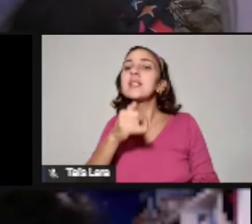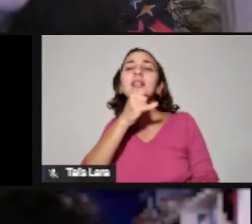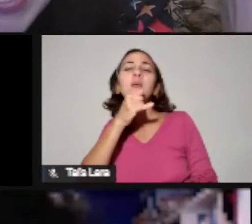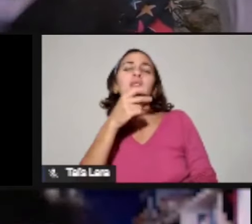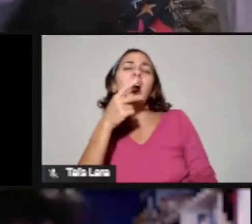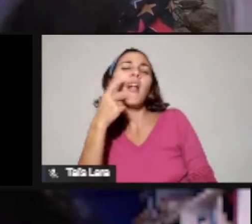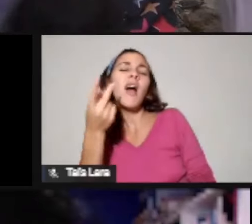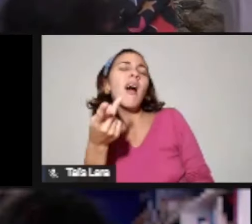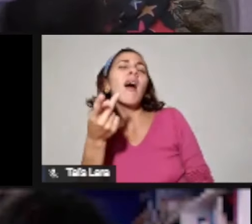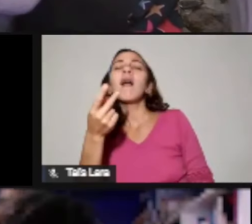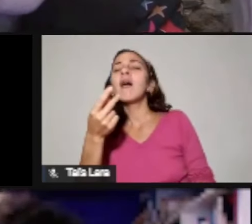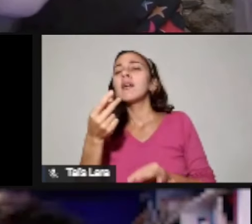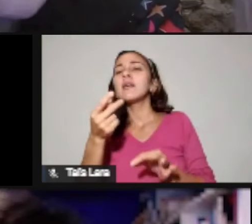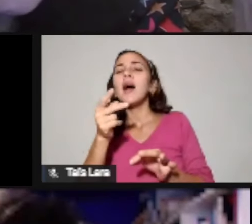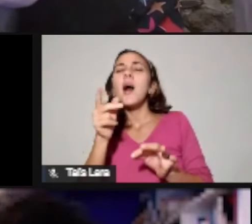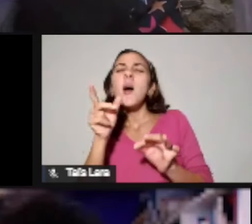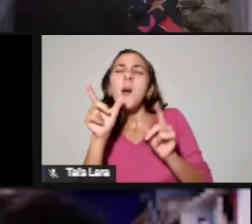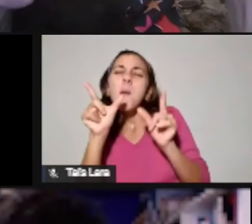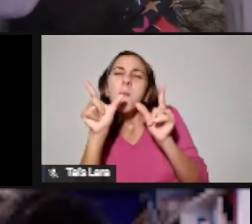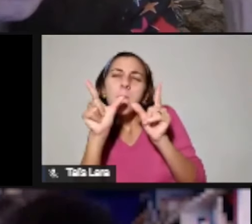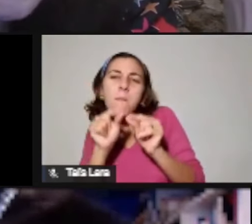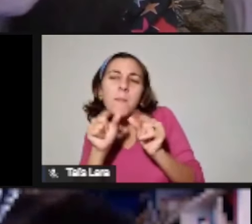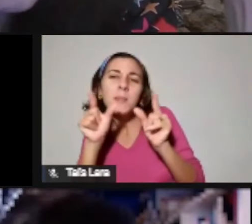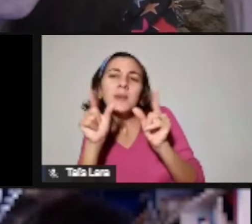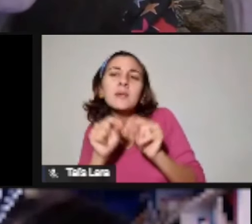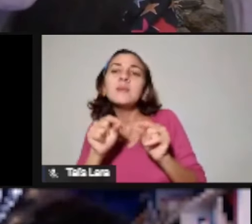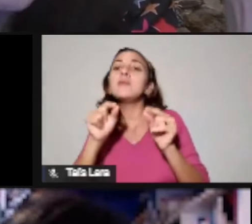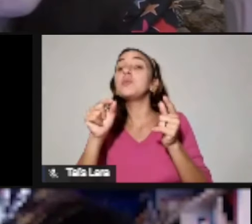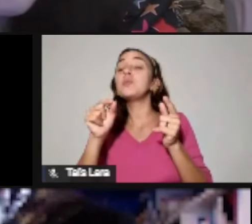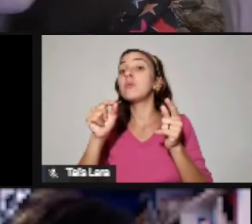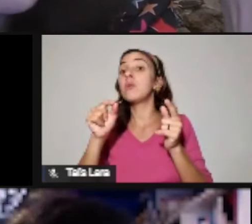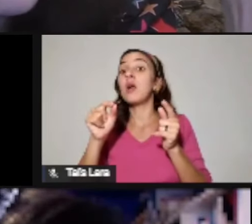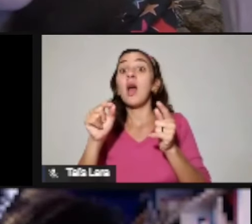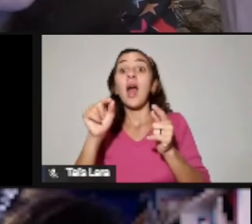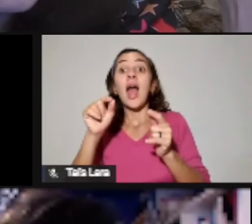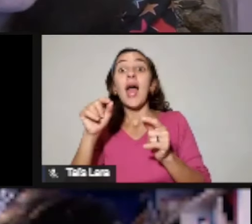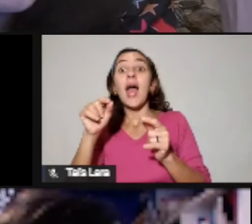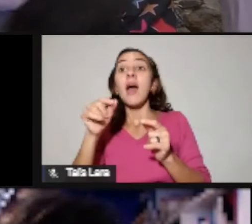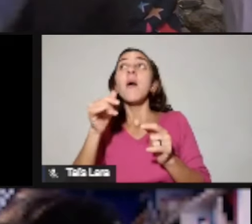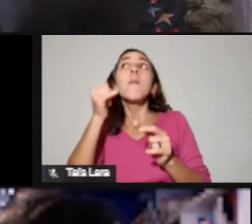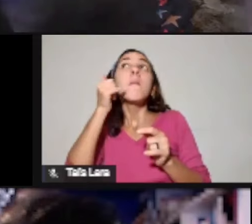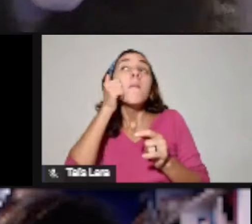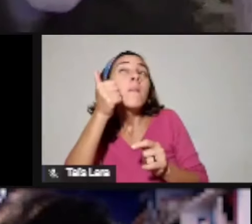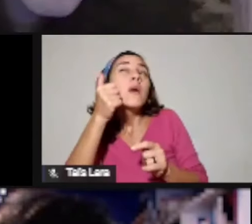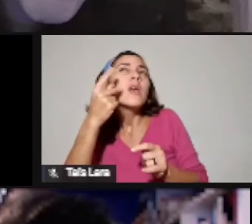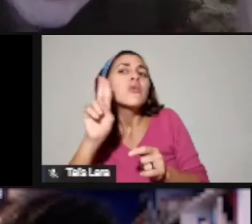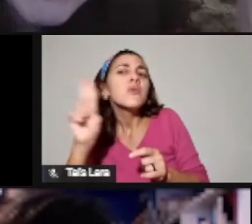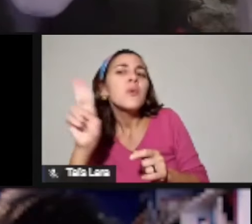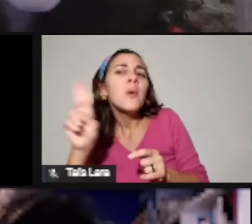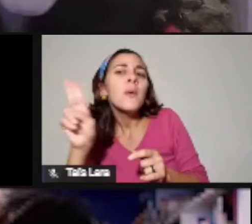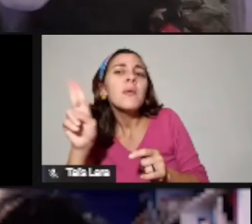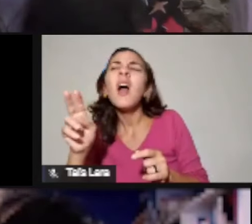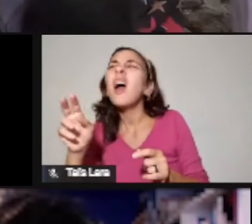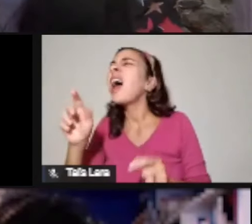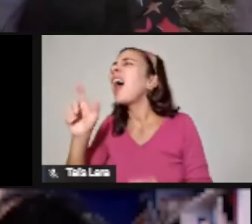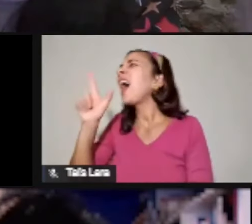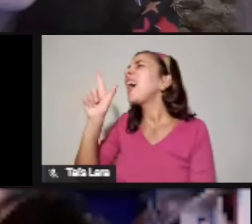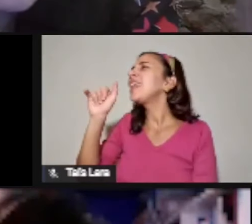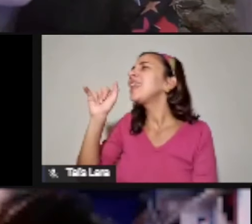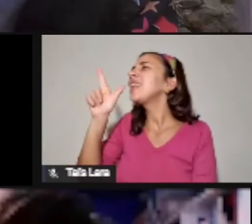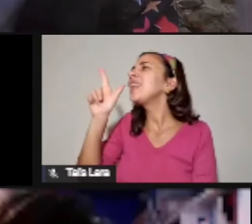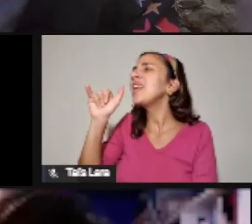Josefina, ou de Lili. E aí, quando precisa de ajuda, qual que é o teu nome? Lili, mas Lili de quê? Não sei Lili de quê.